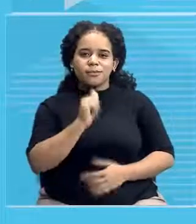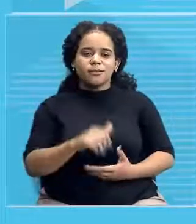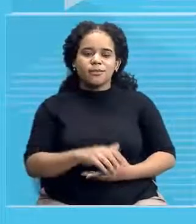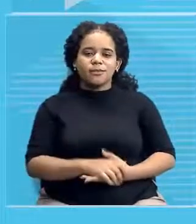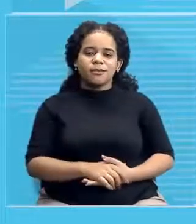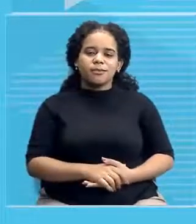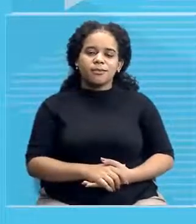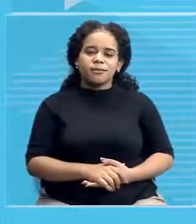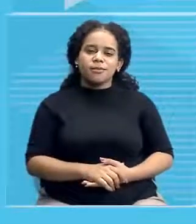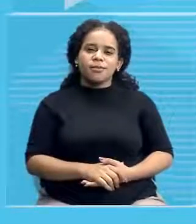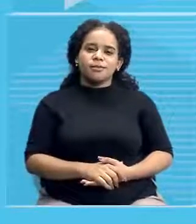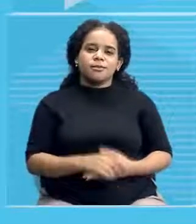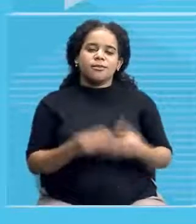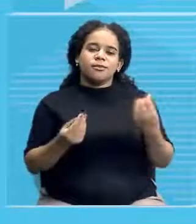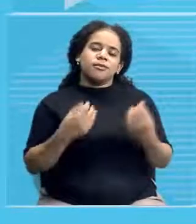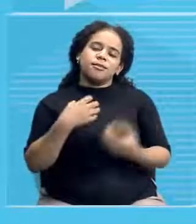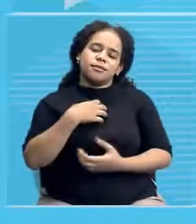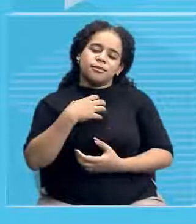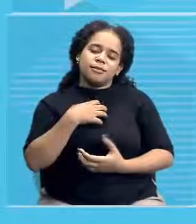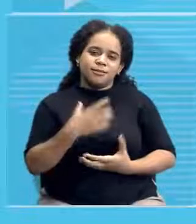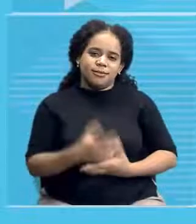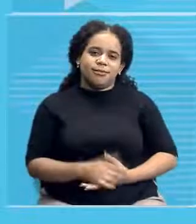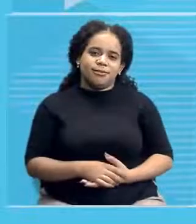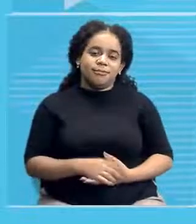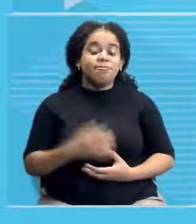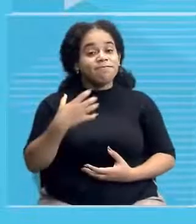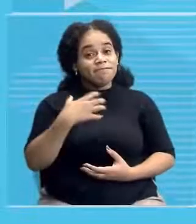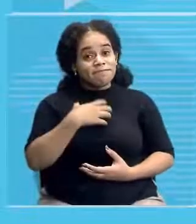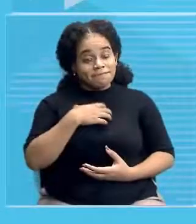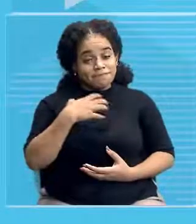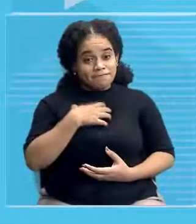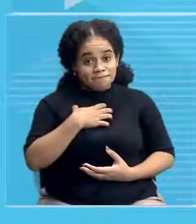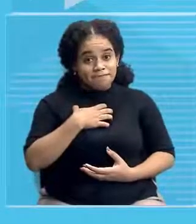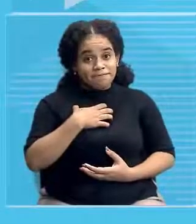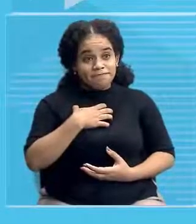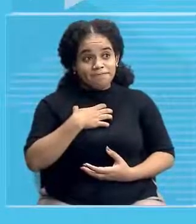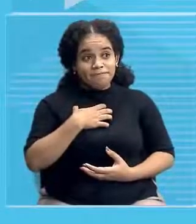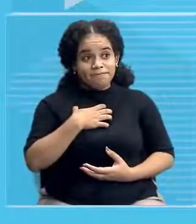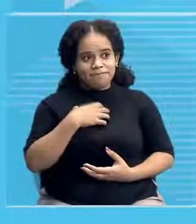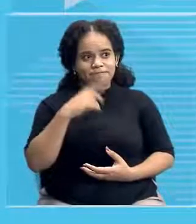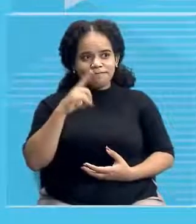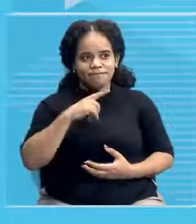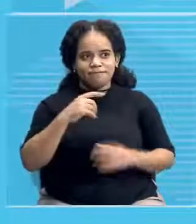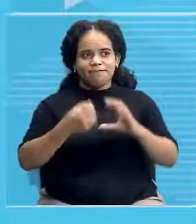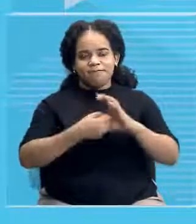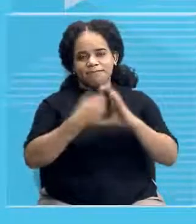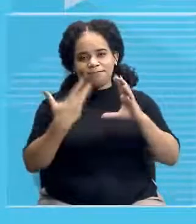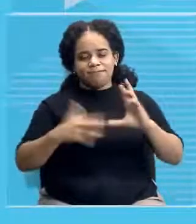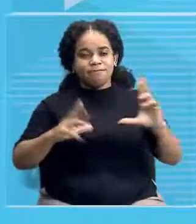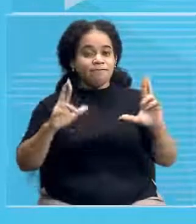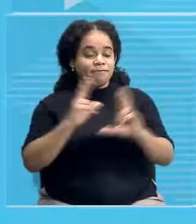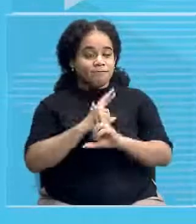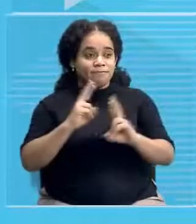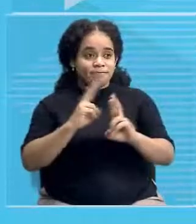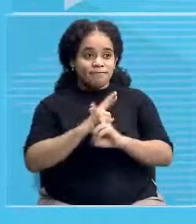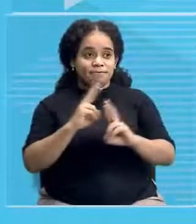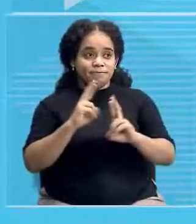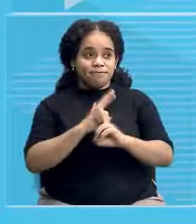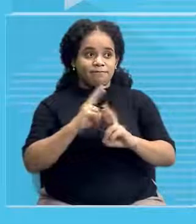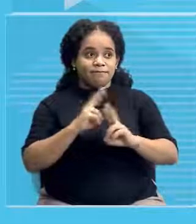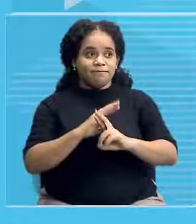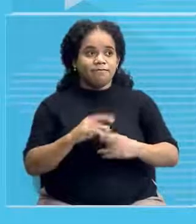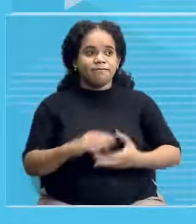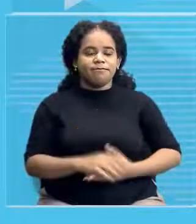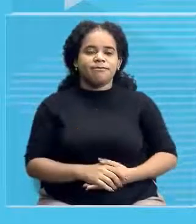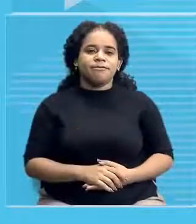Como é que eu me sinto? Este sentir-se passa por aspectos relacionais,